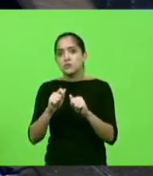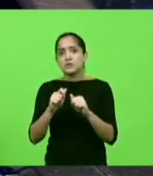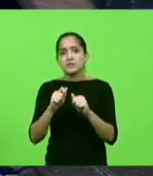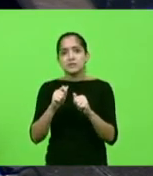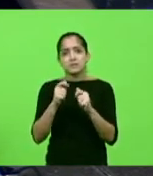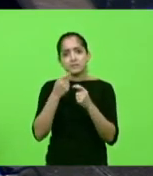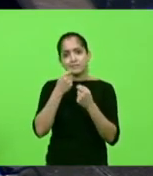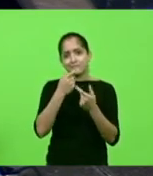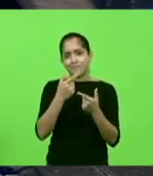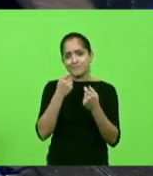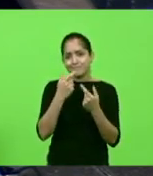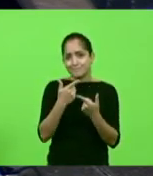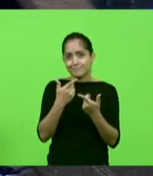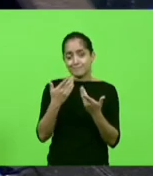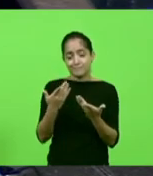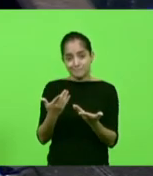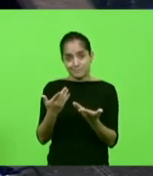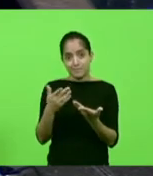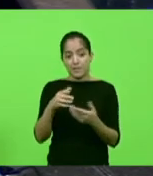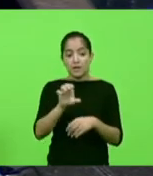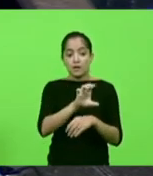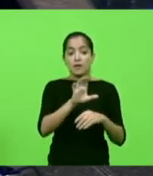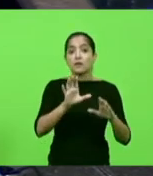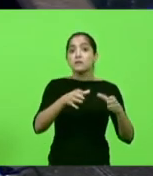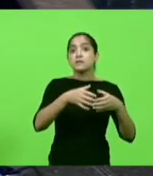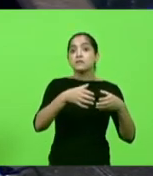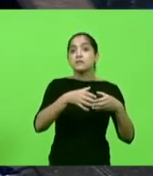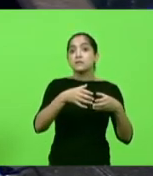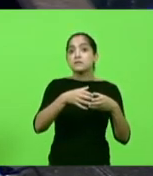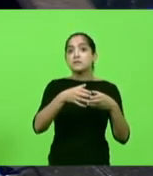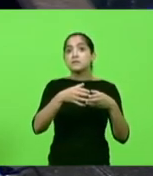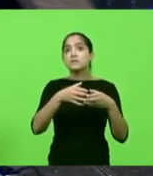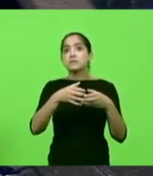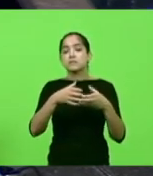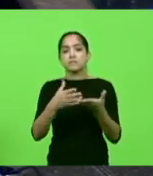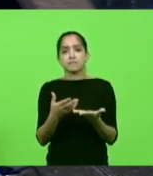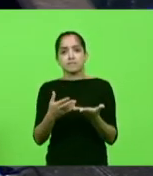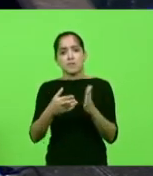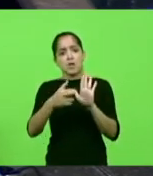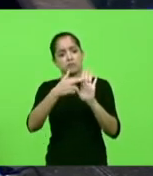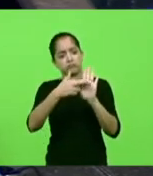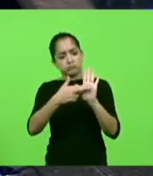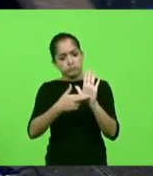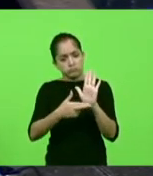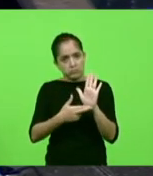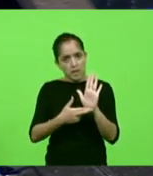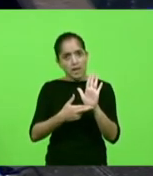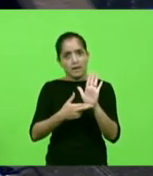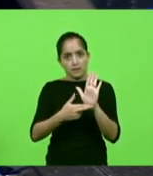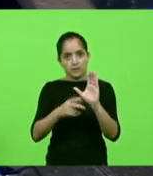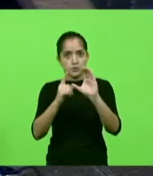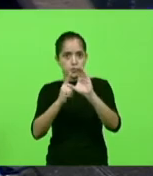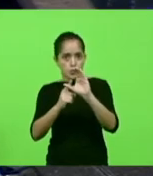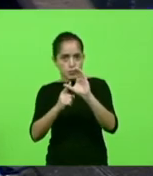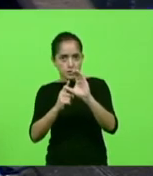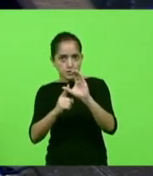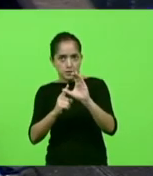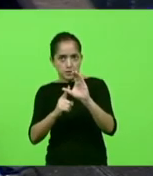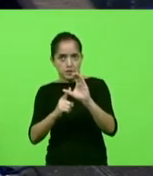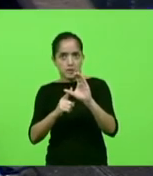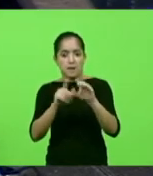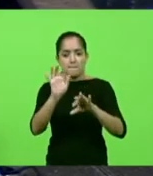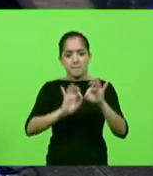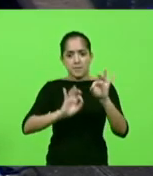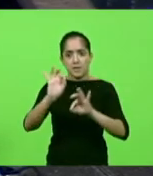muito irônico. A esquerda, na sua grande maioria, defende regimes comunistas. Esses regimes são caracterizados pelo planejamento